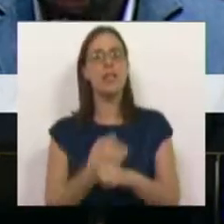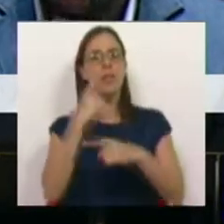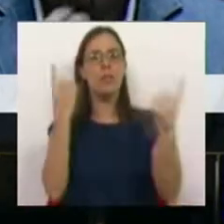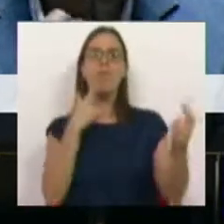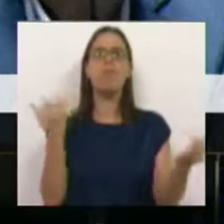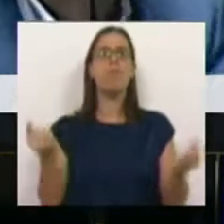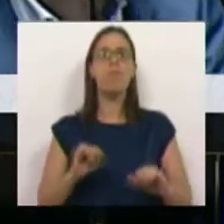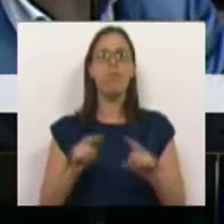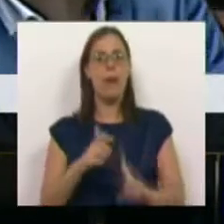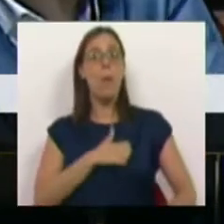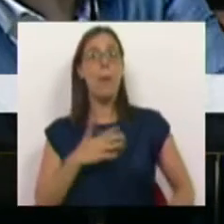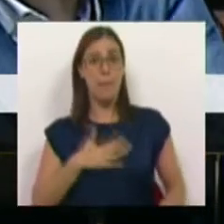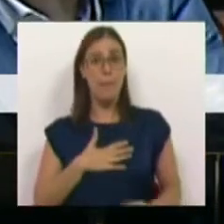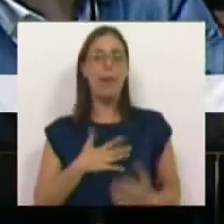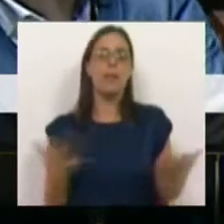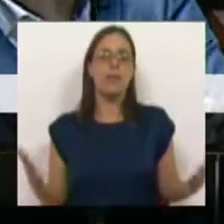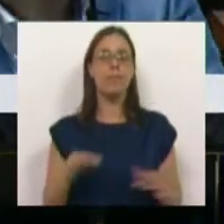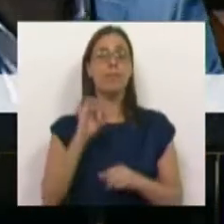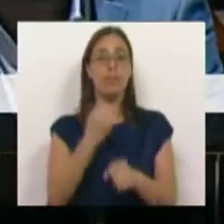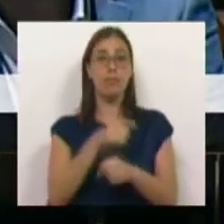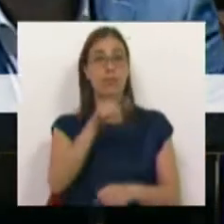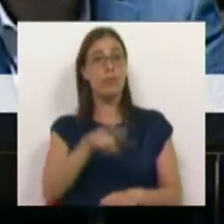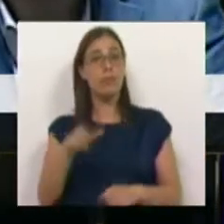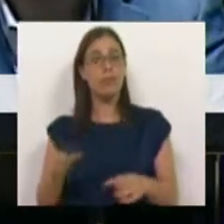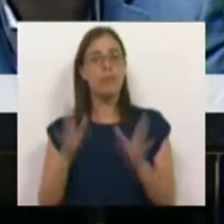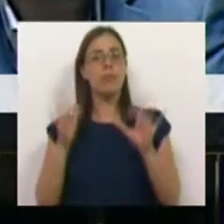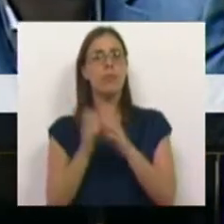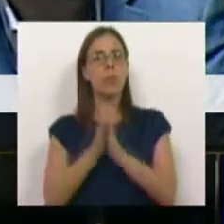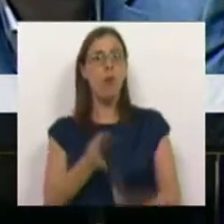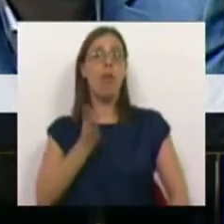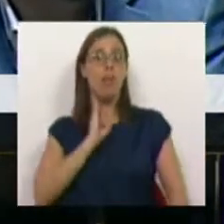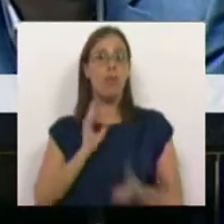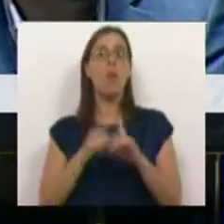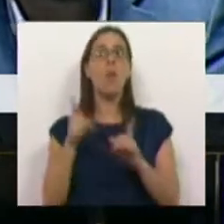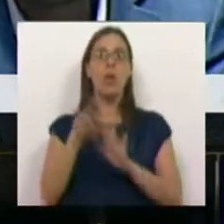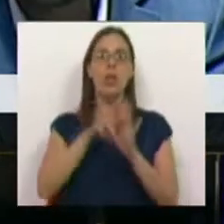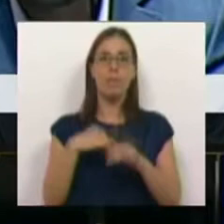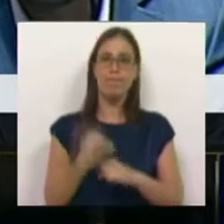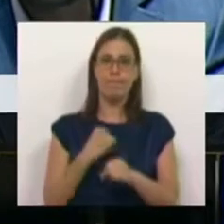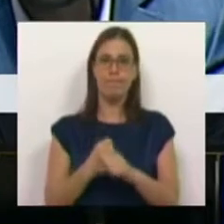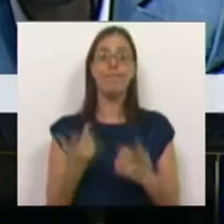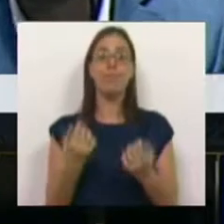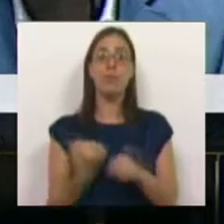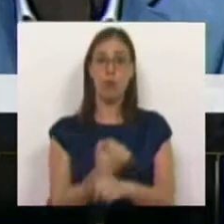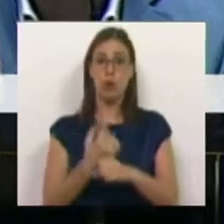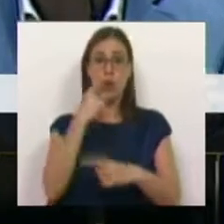não podem ser tratados como empresas e, portanto, os seus trabalhadores têm que estar todos sujeitos ao regime de trabalho em